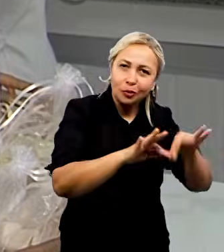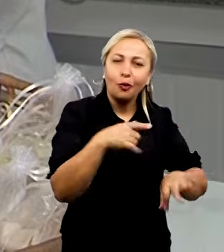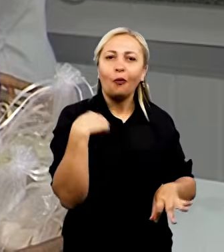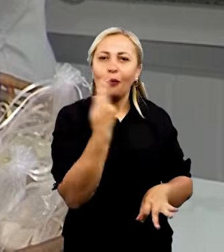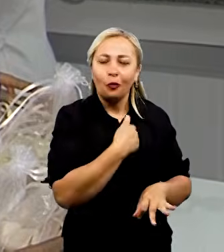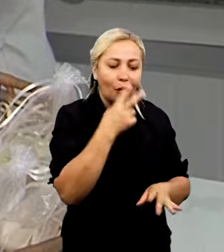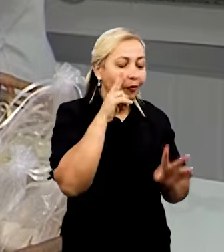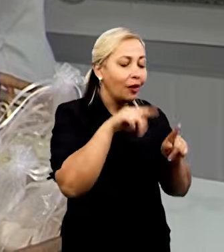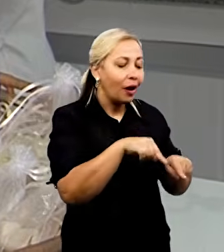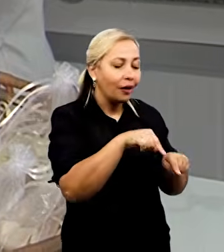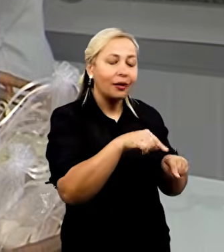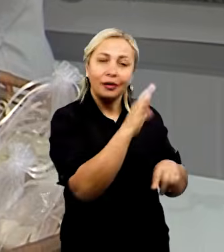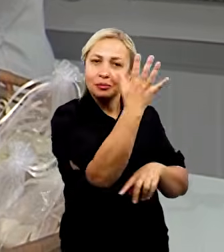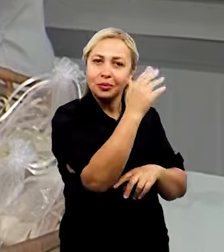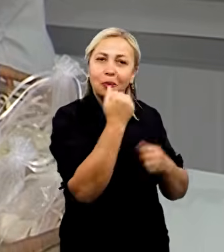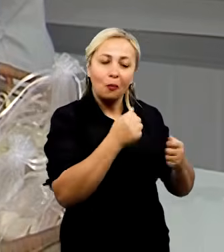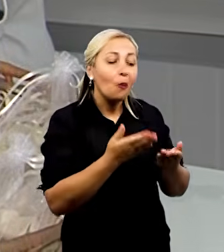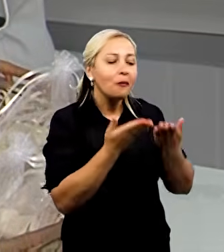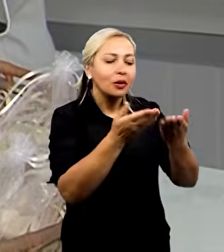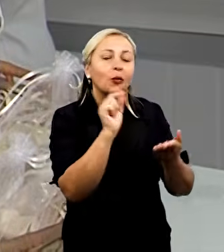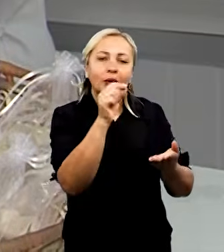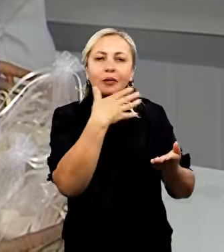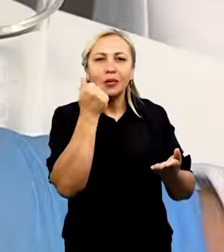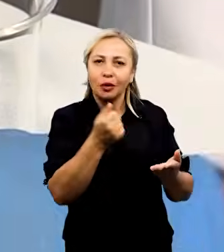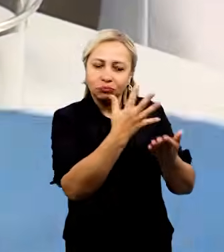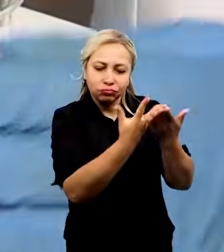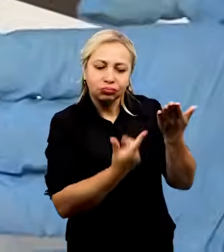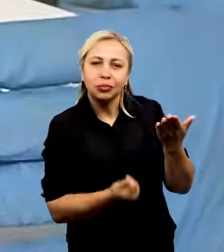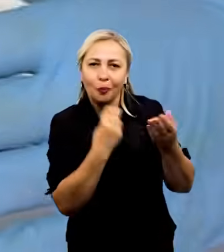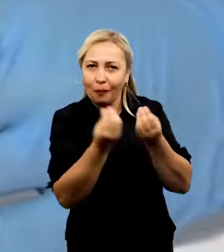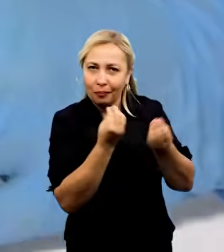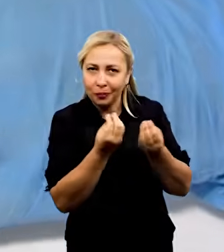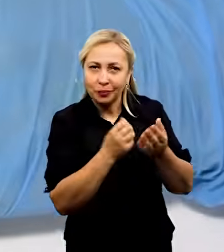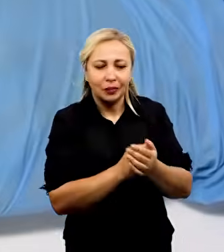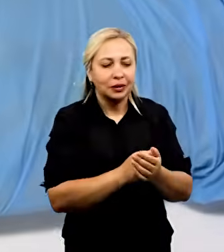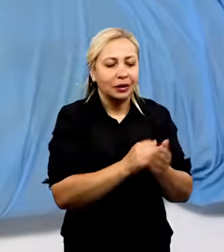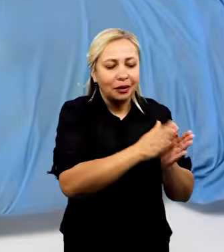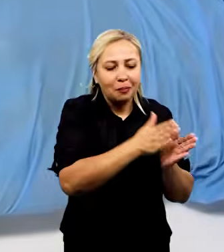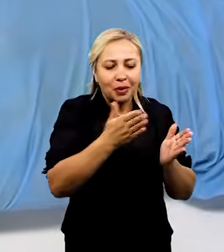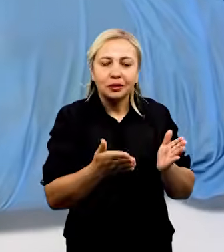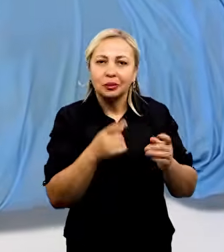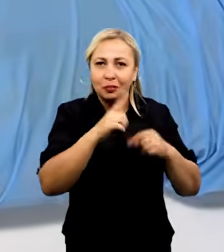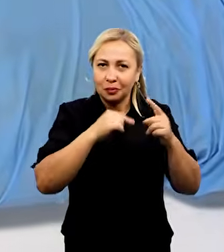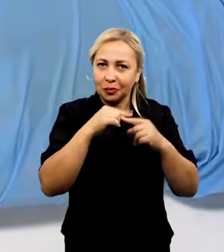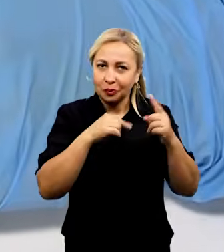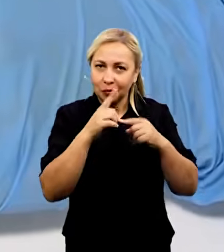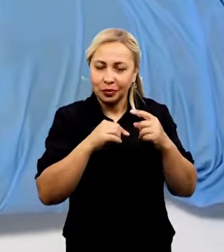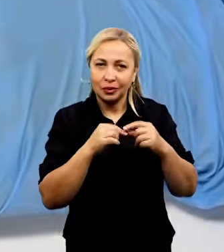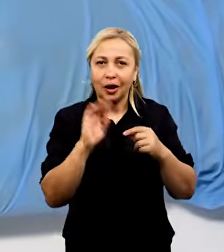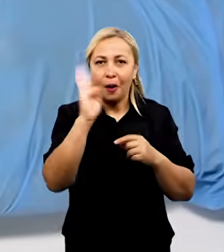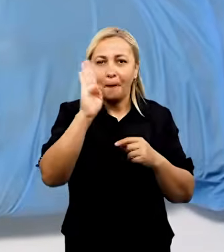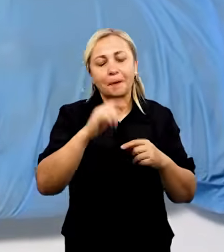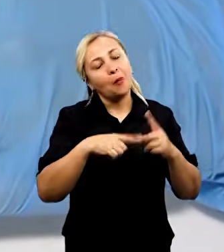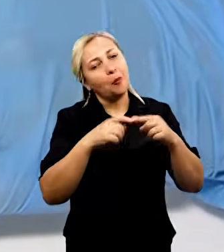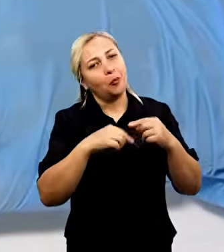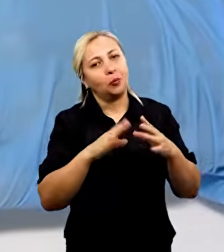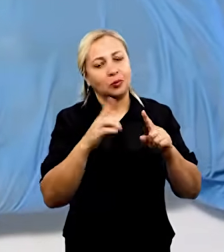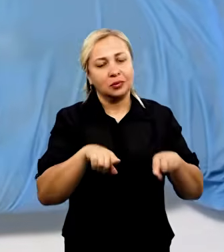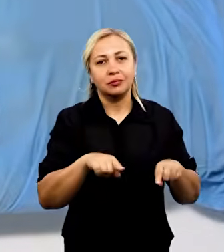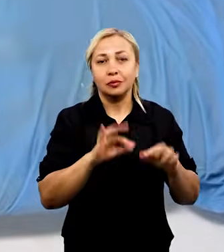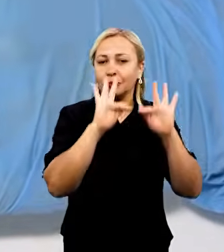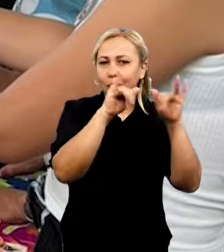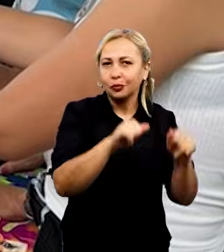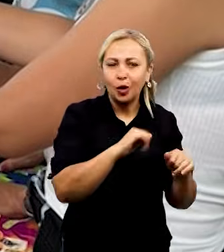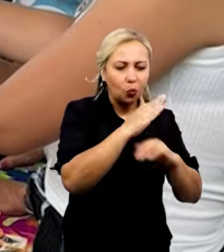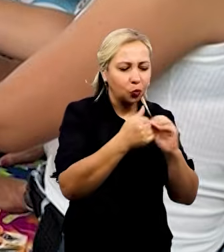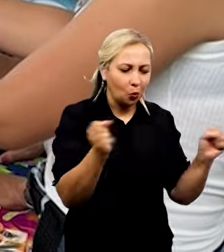partir daí, a gente vê o que a planta ela pode oferecer. E, então, partimos para a produção dos bioprodutos em